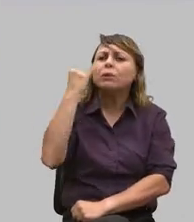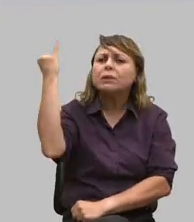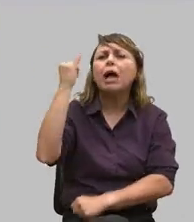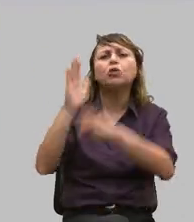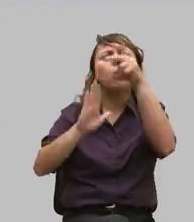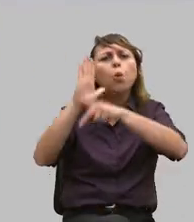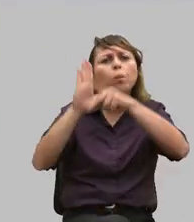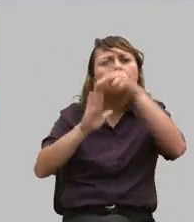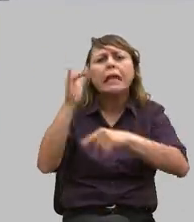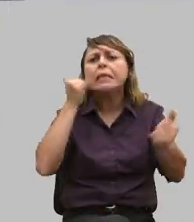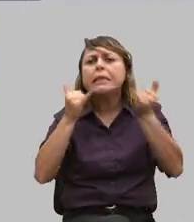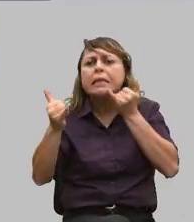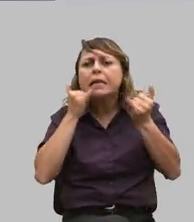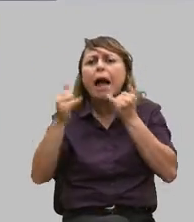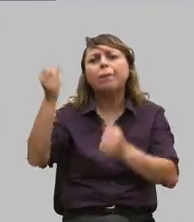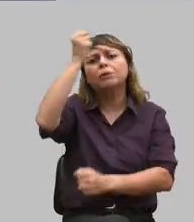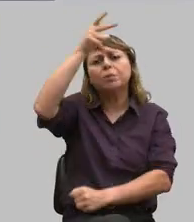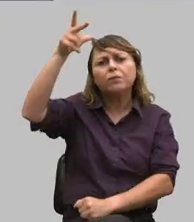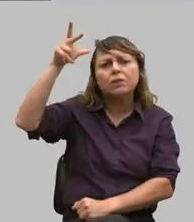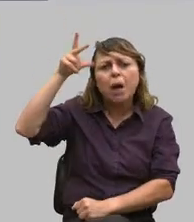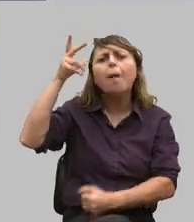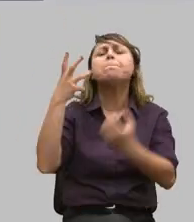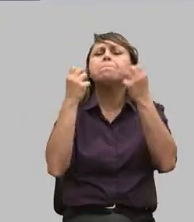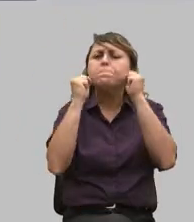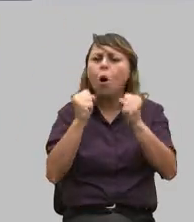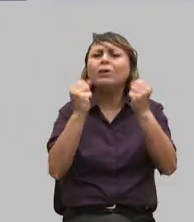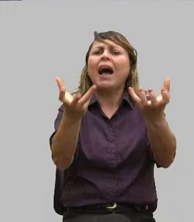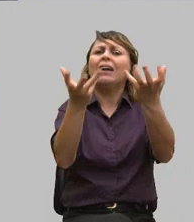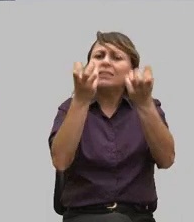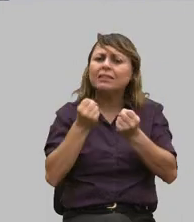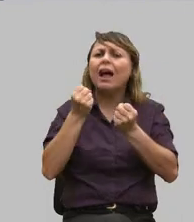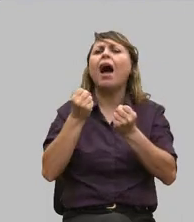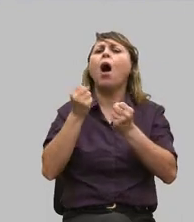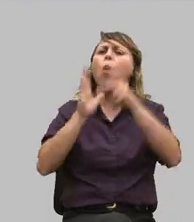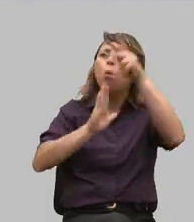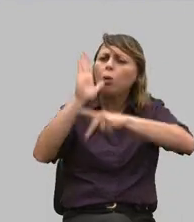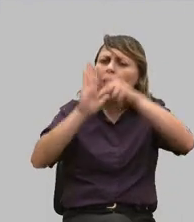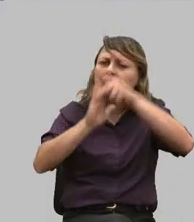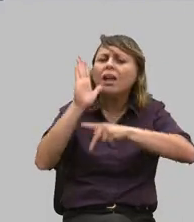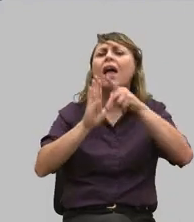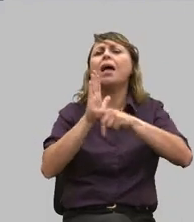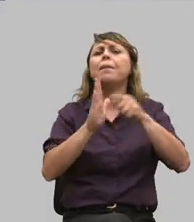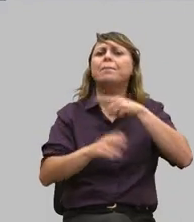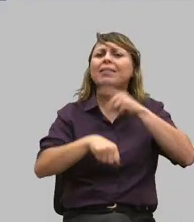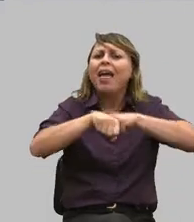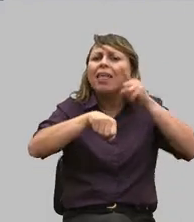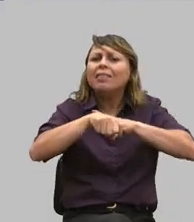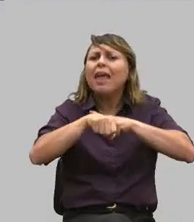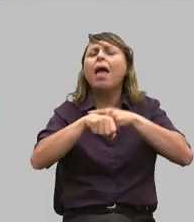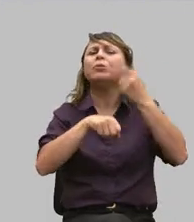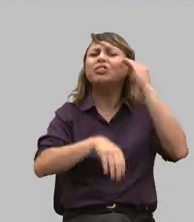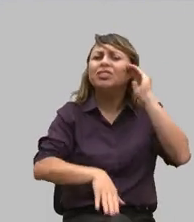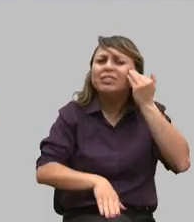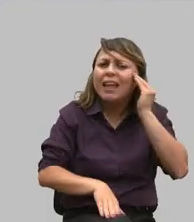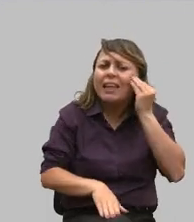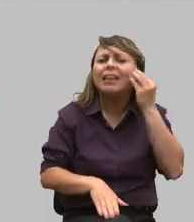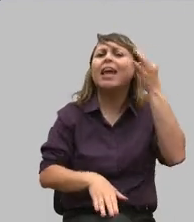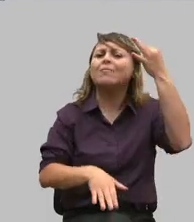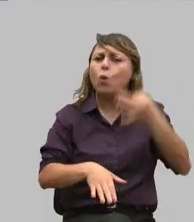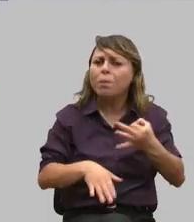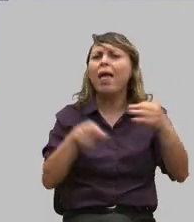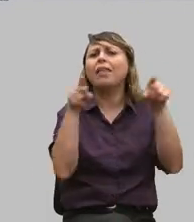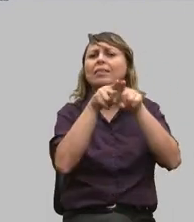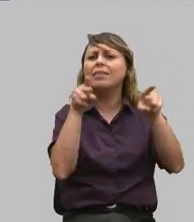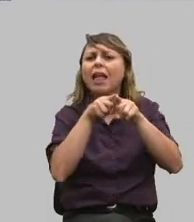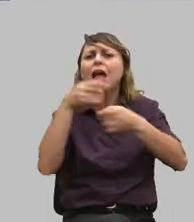possam Ligar para os prefeitos para que os prefeitos possam possam aderir para o ano que vem terem tempo suficiente aí de entenderem e aderir porque às vezes a gente